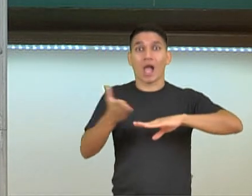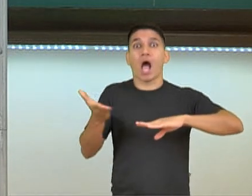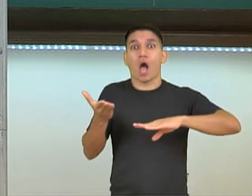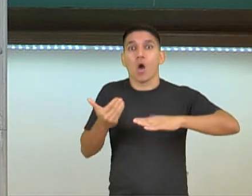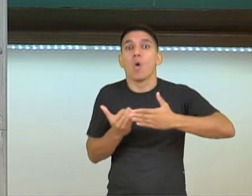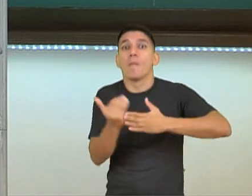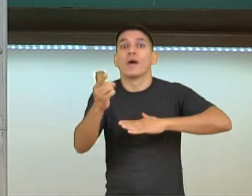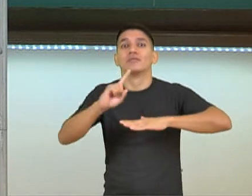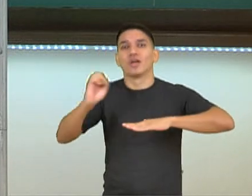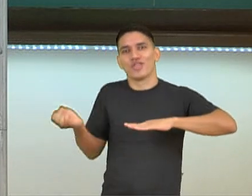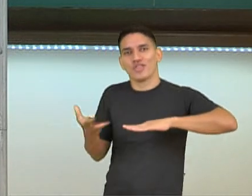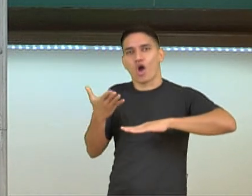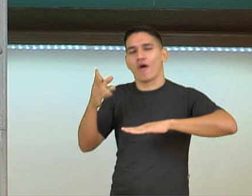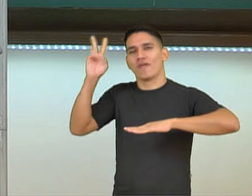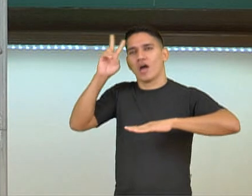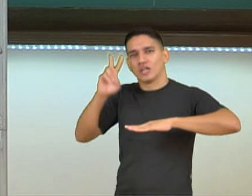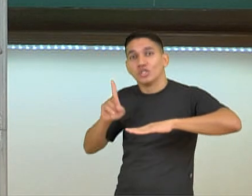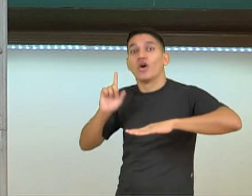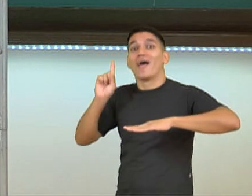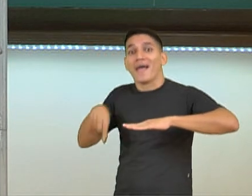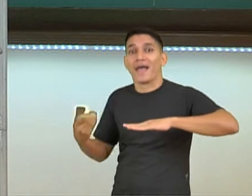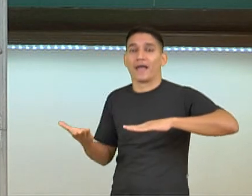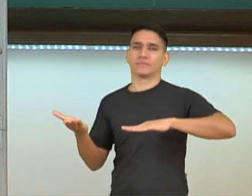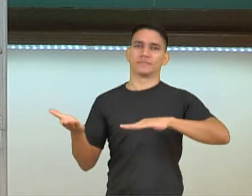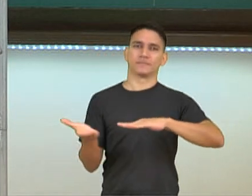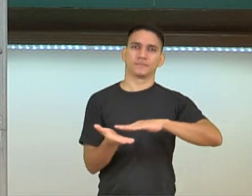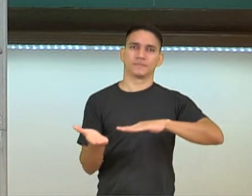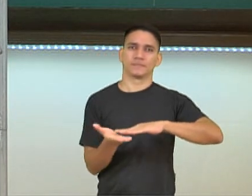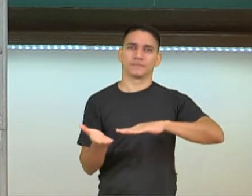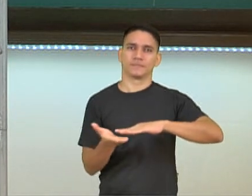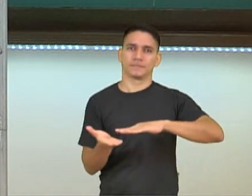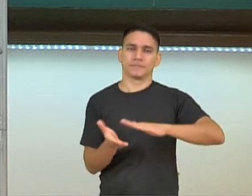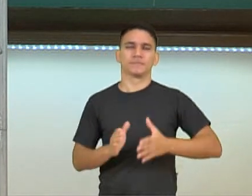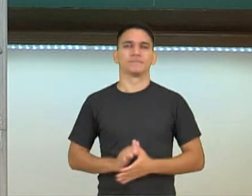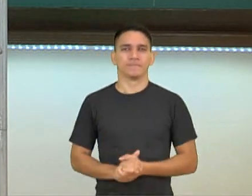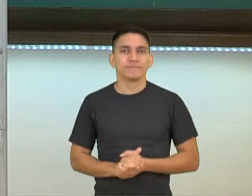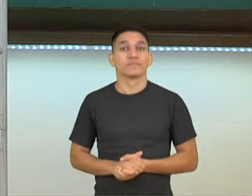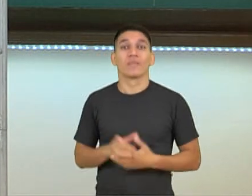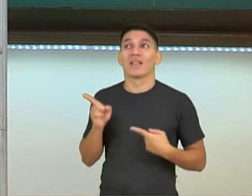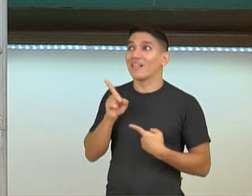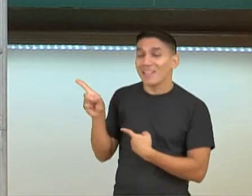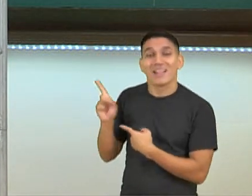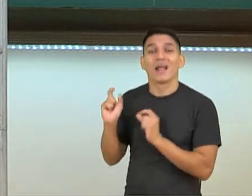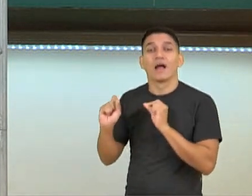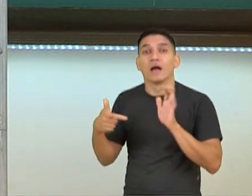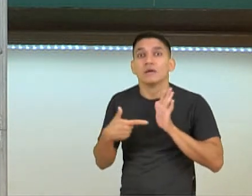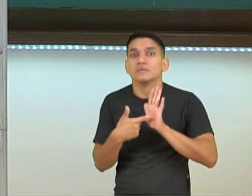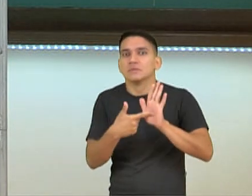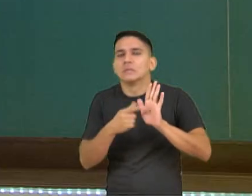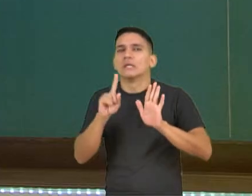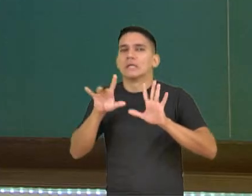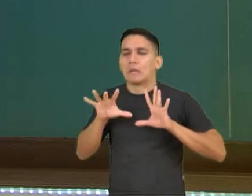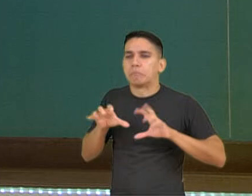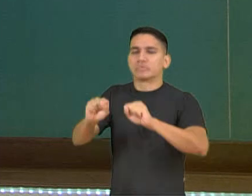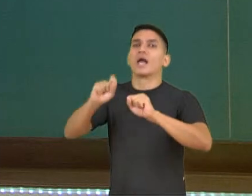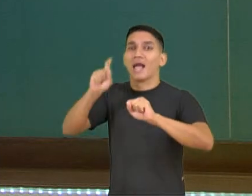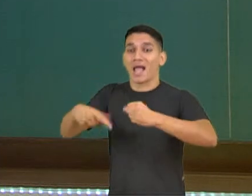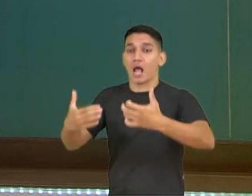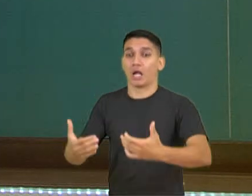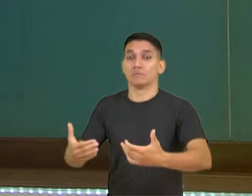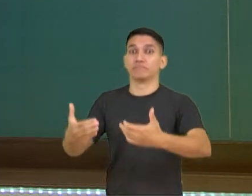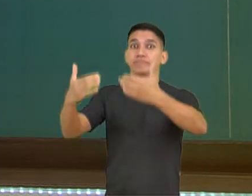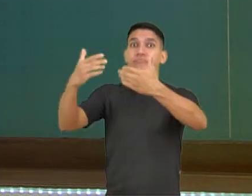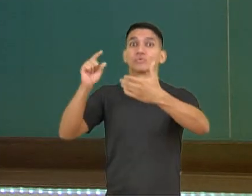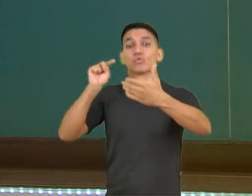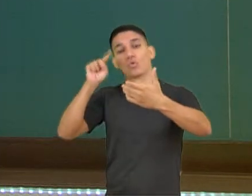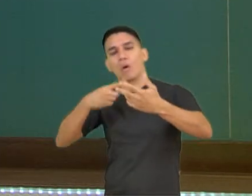uma nova era histórica, que é a era contemporânea. A Bastilha, gente, ela era uma fortaleza, uma